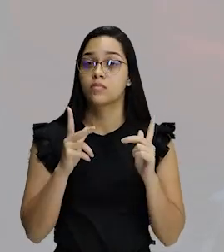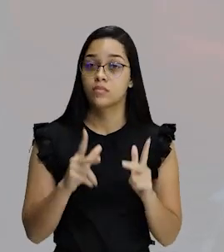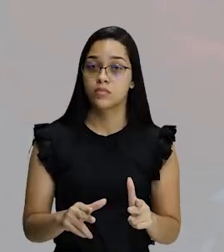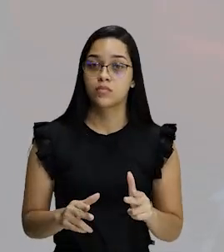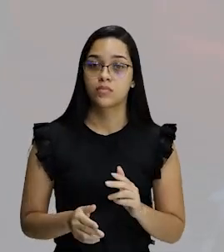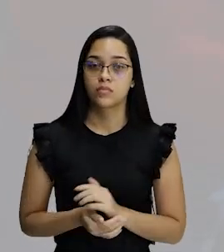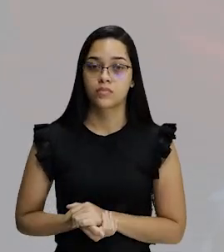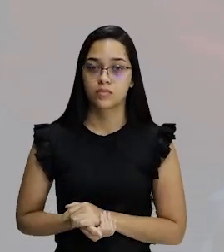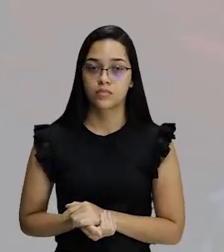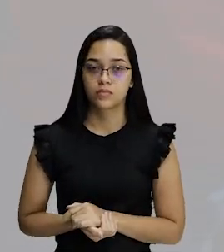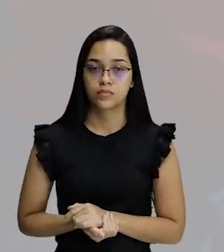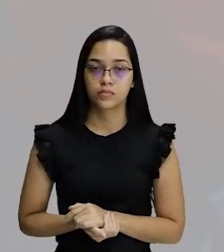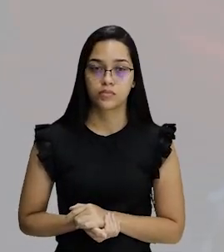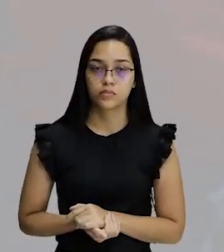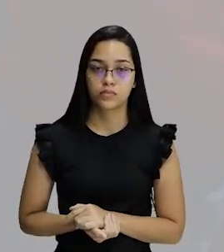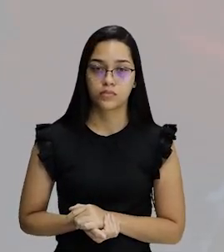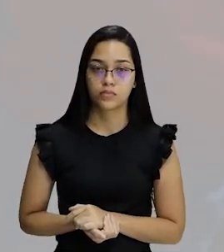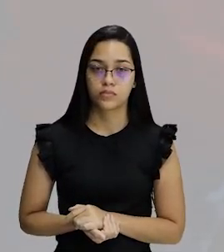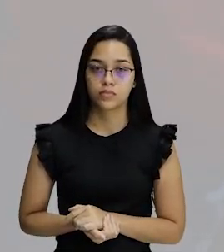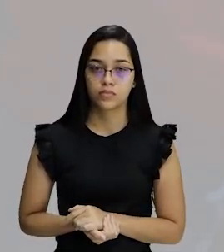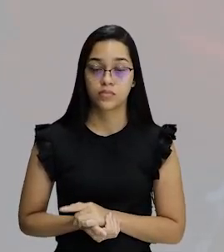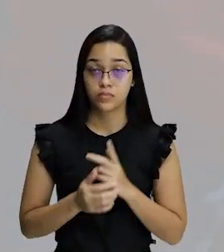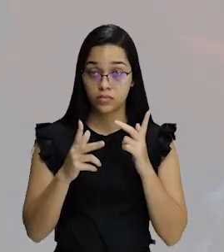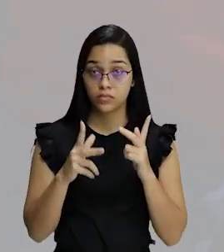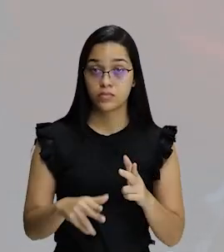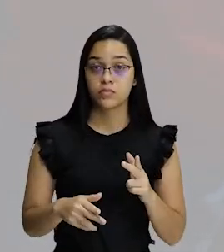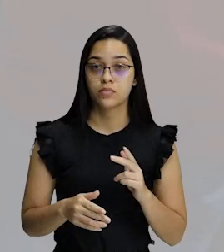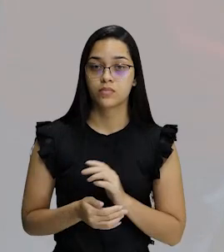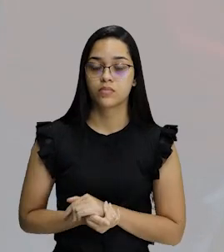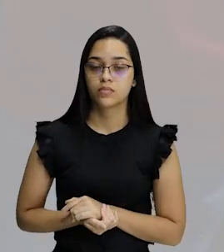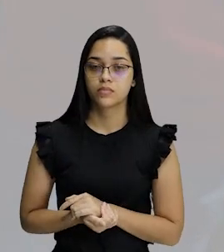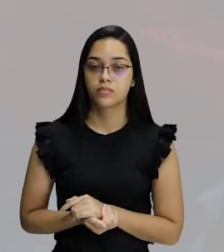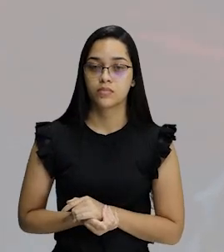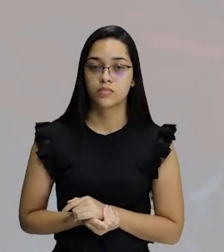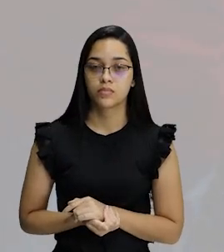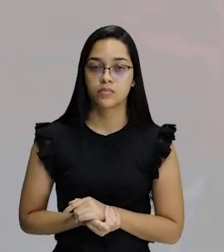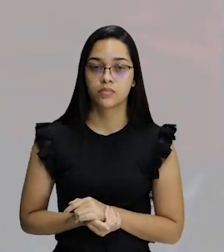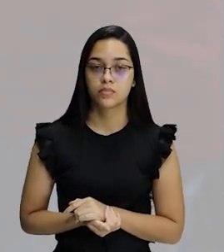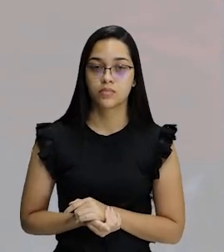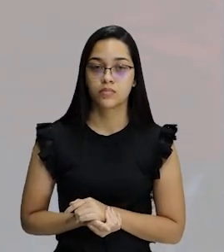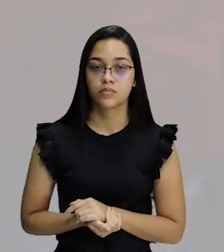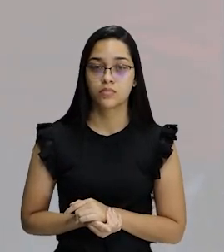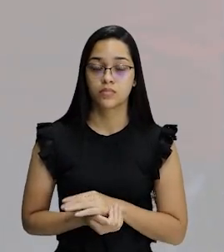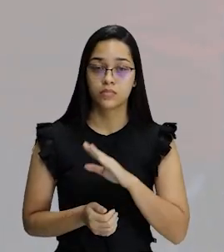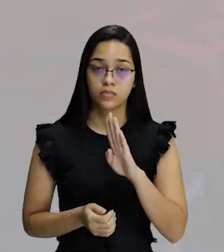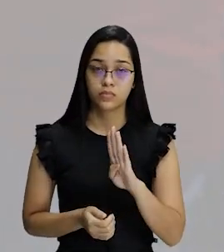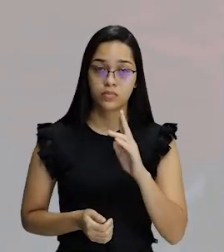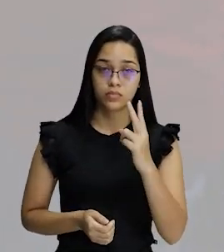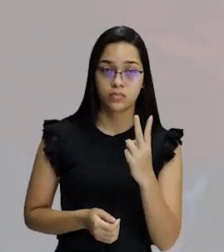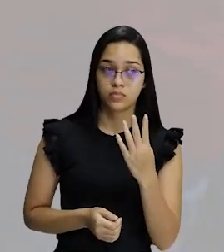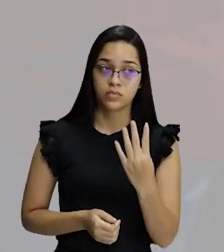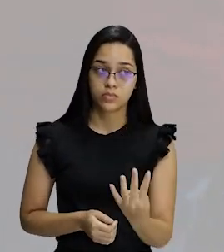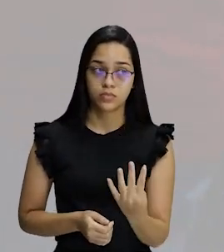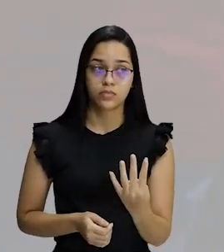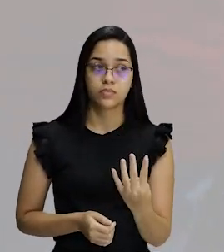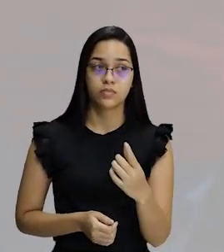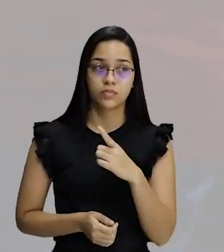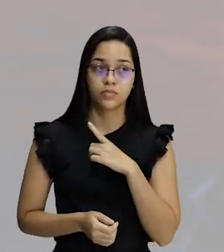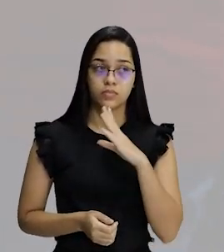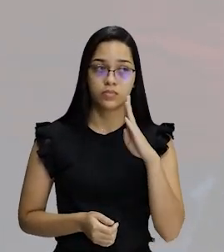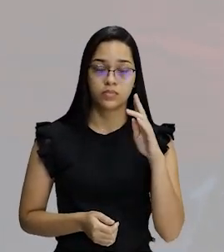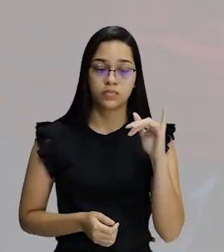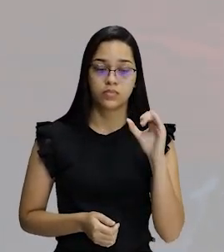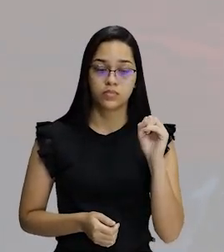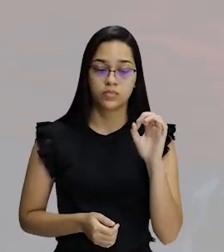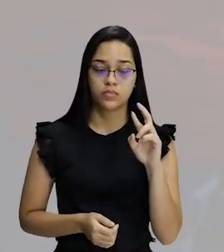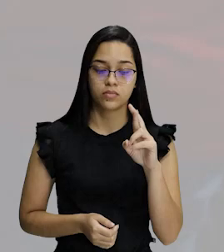iguais. As coordenadas são iguais. Agora, já o B24, que é a bissetriz